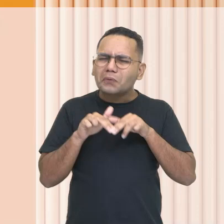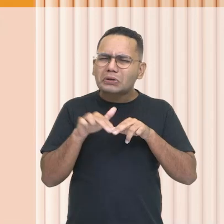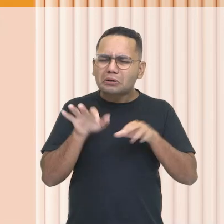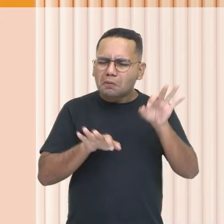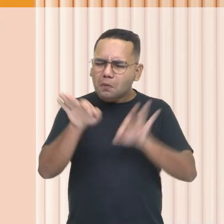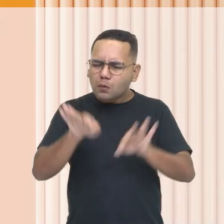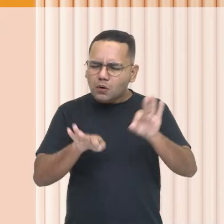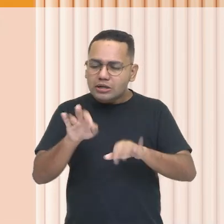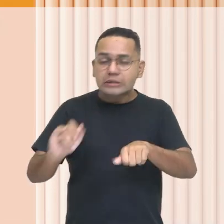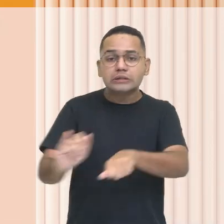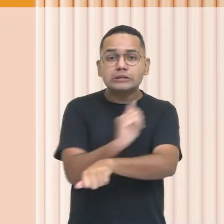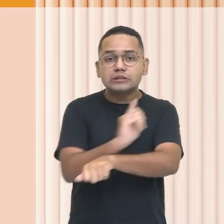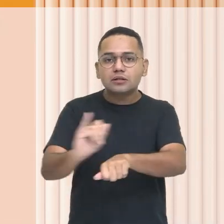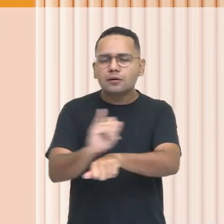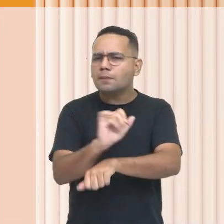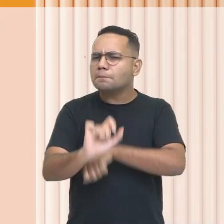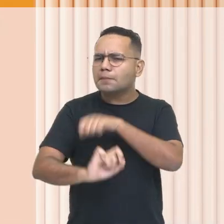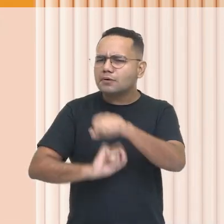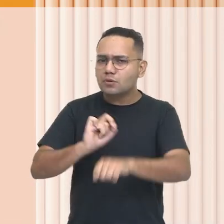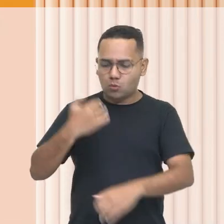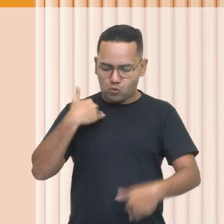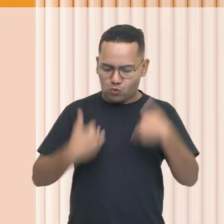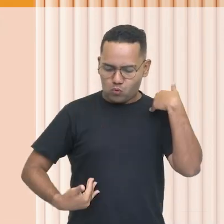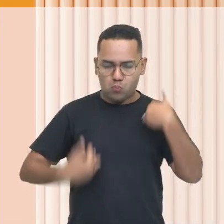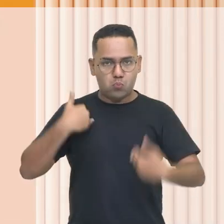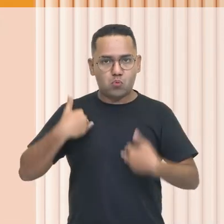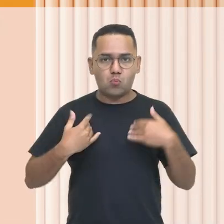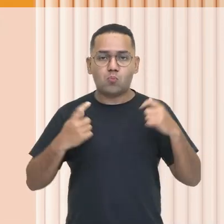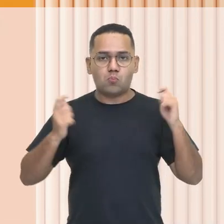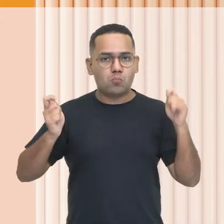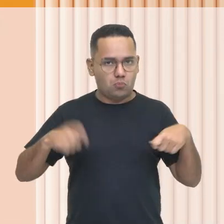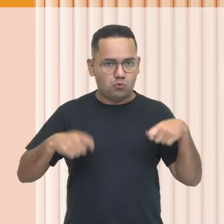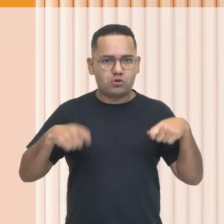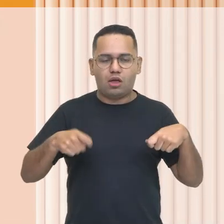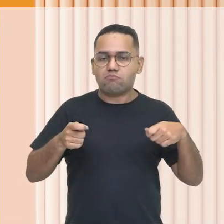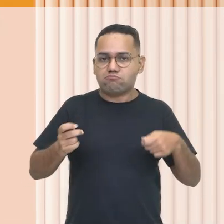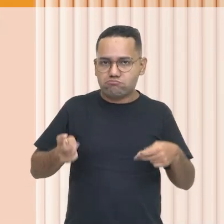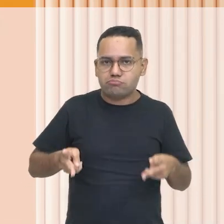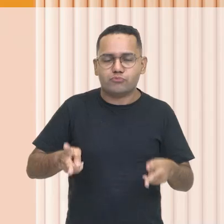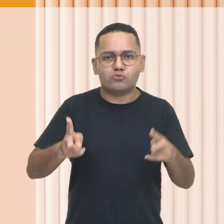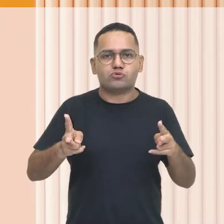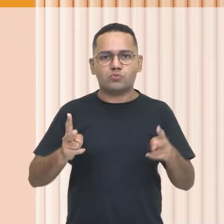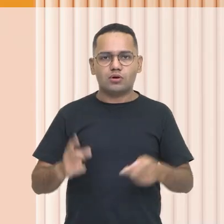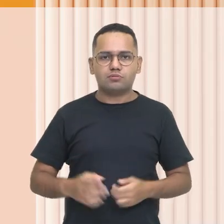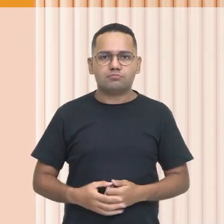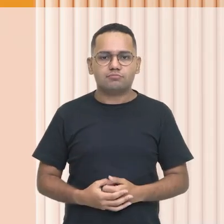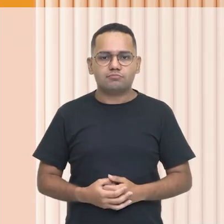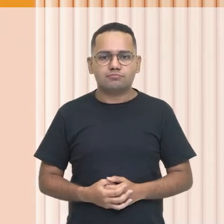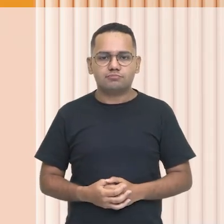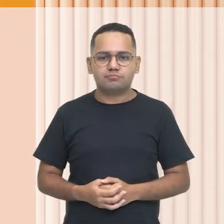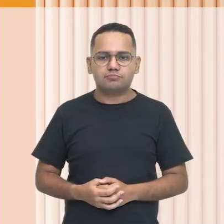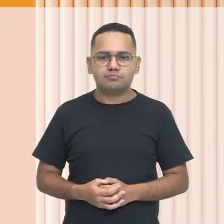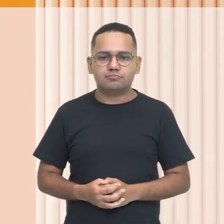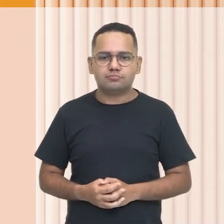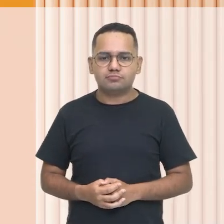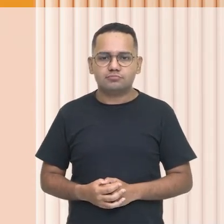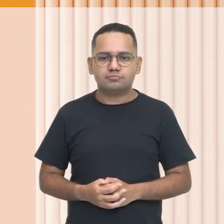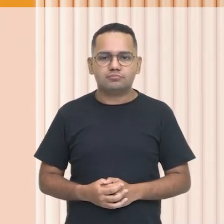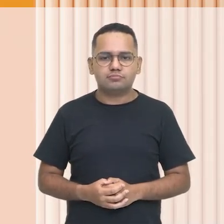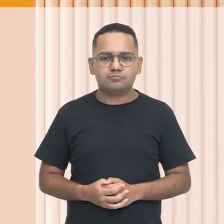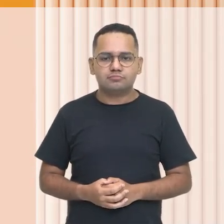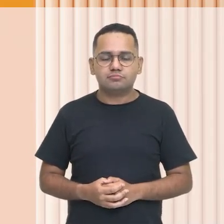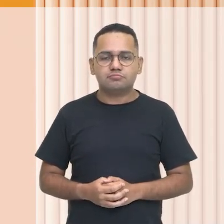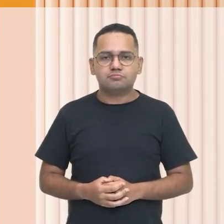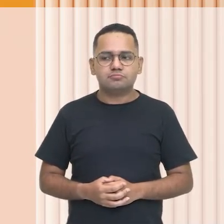técnicas de quê? De preservação, né, do corpo pós-morte. E é dentro